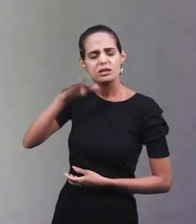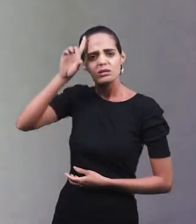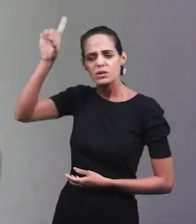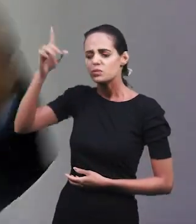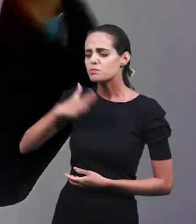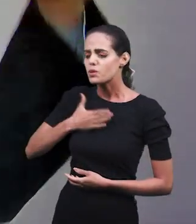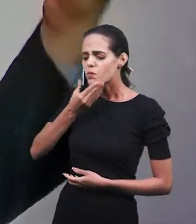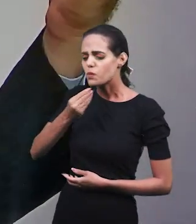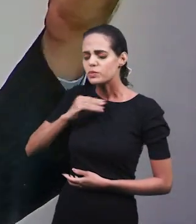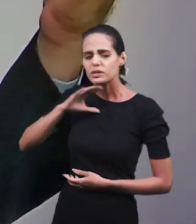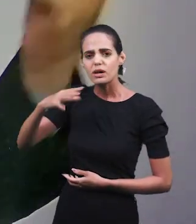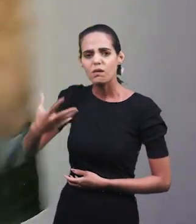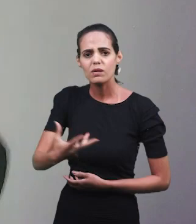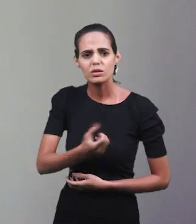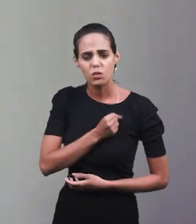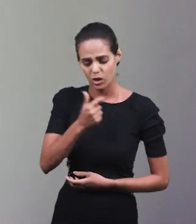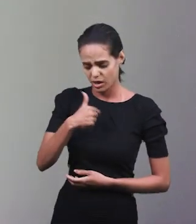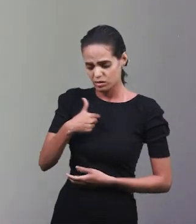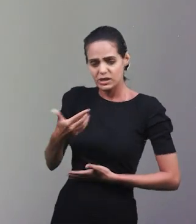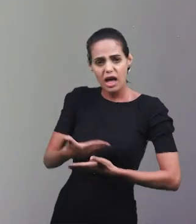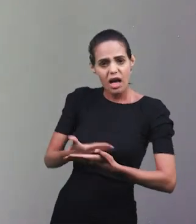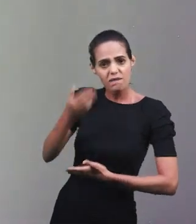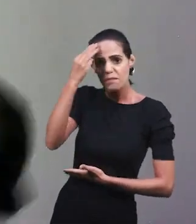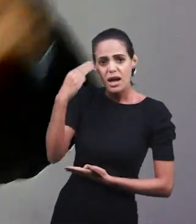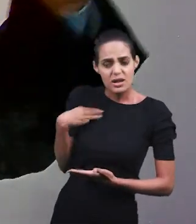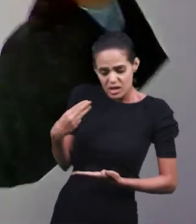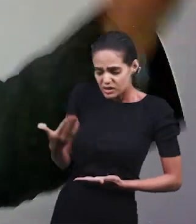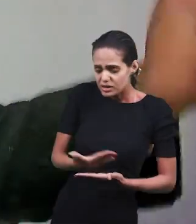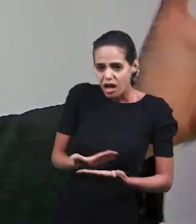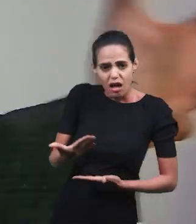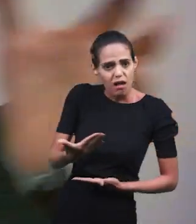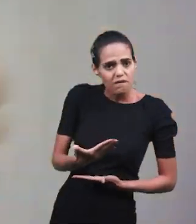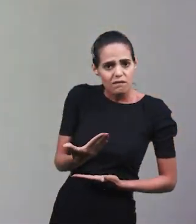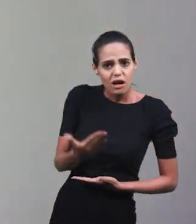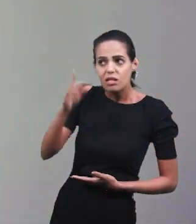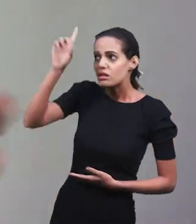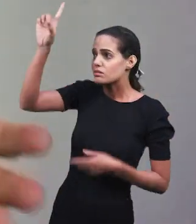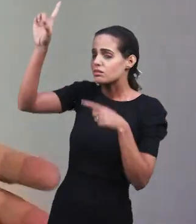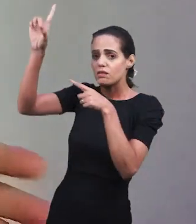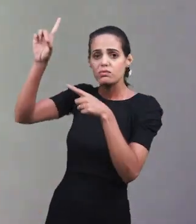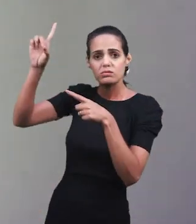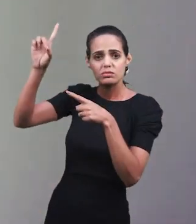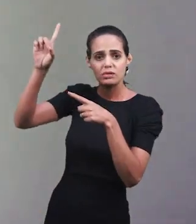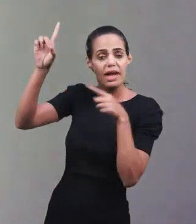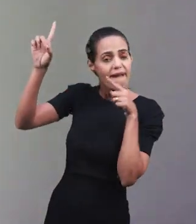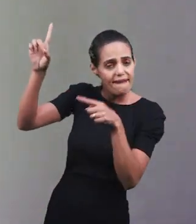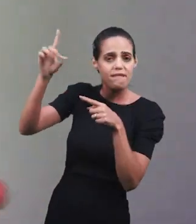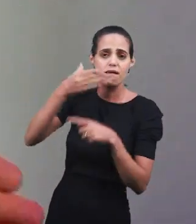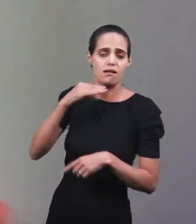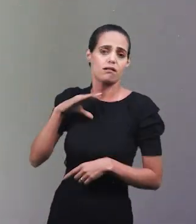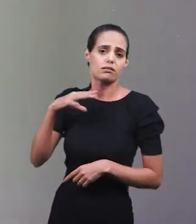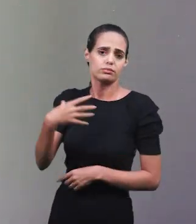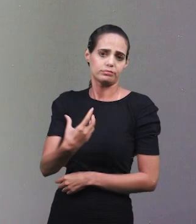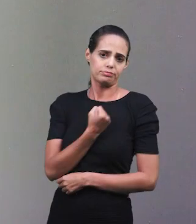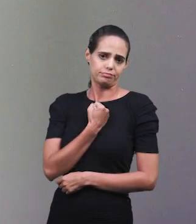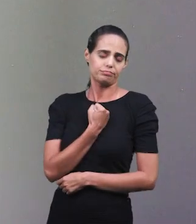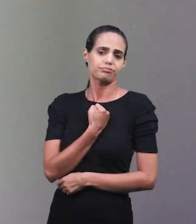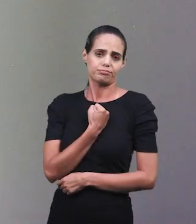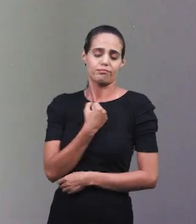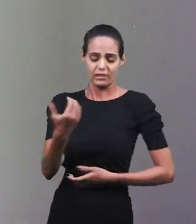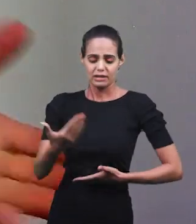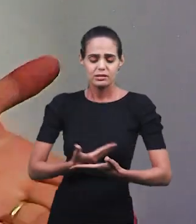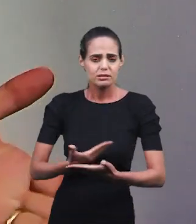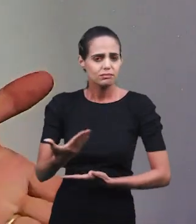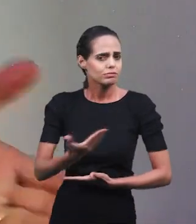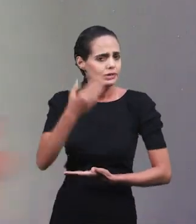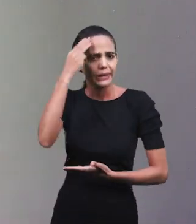Maria era serva e Deus era Salvador. Não era Maria que era salvadora, não é Maria que era mãe de Deus, não. Maria se coloca aqui como serva. Então, culto a